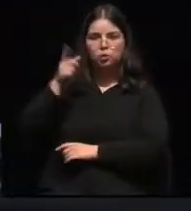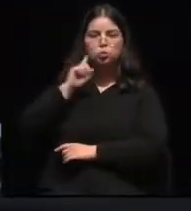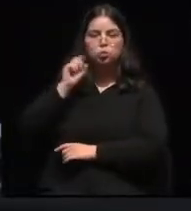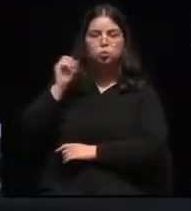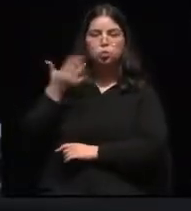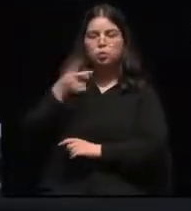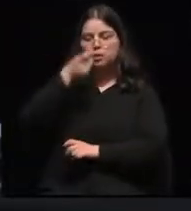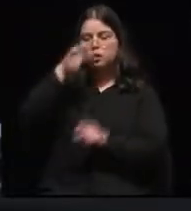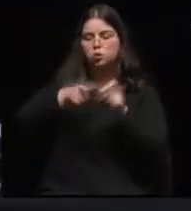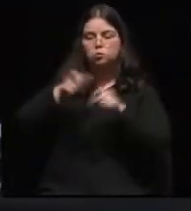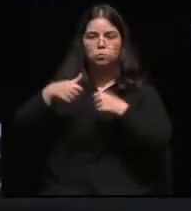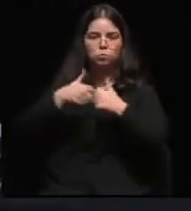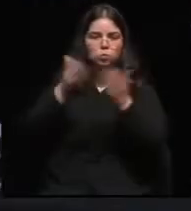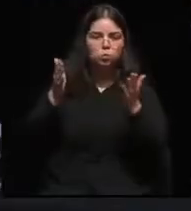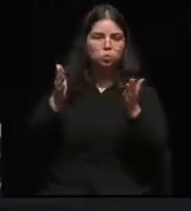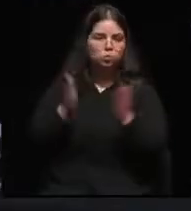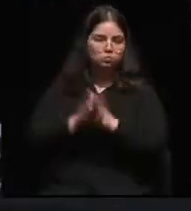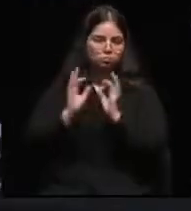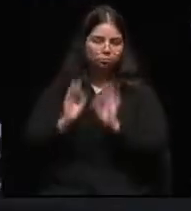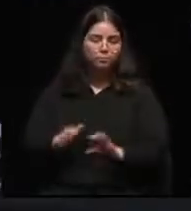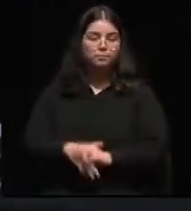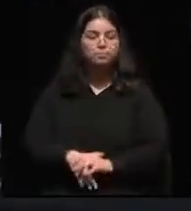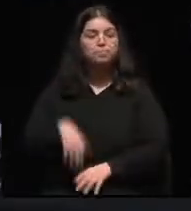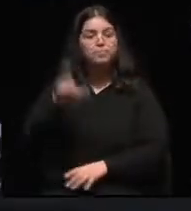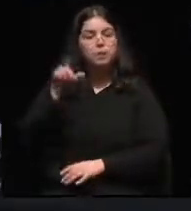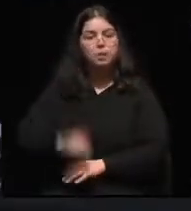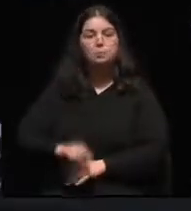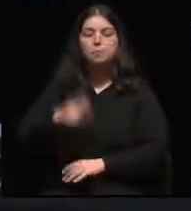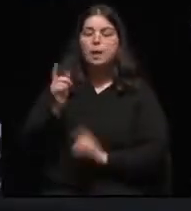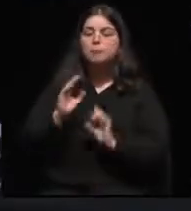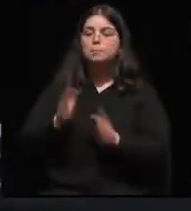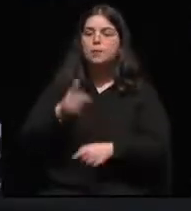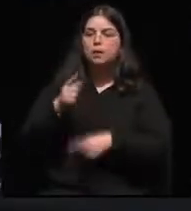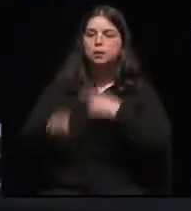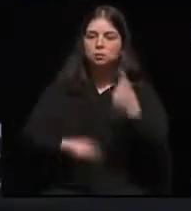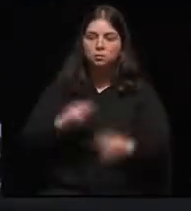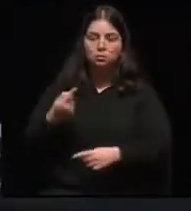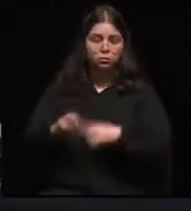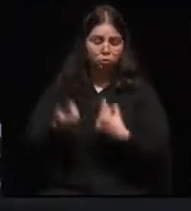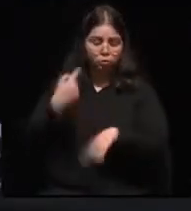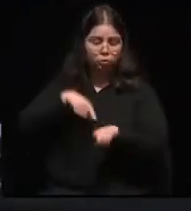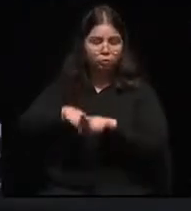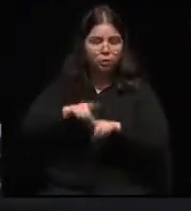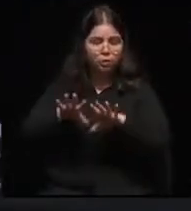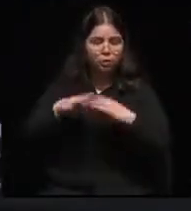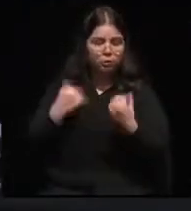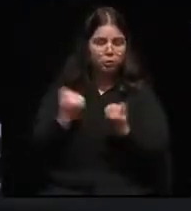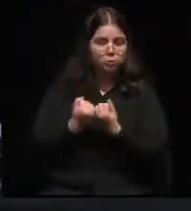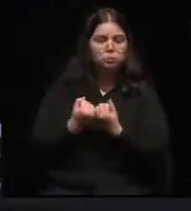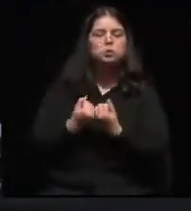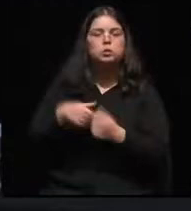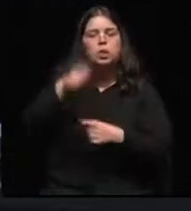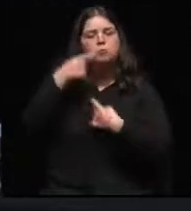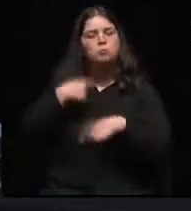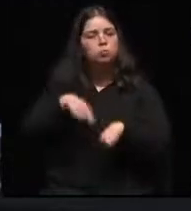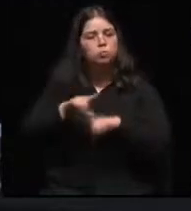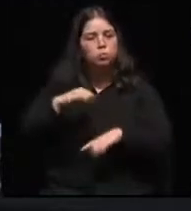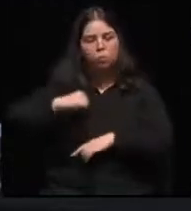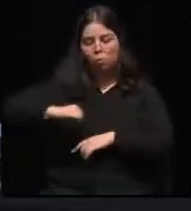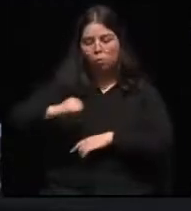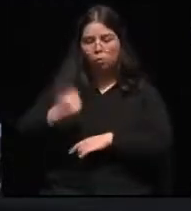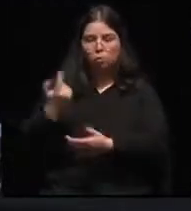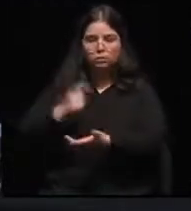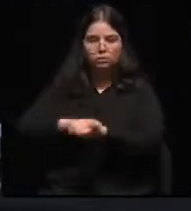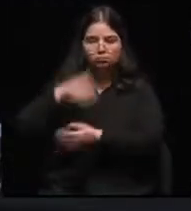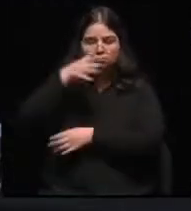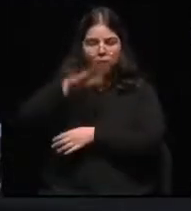humanos. É inegável também que precisamos de políticas públicas mais robustas e eficazes que combatam a discriminação